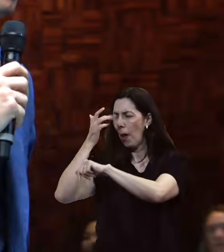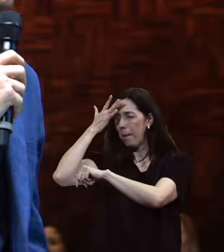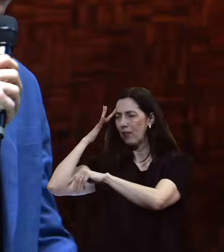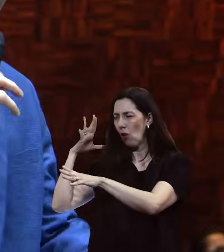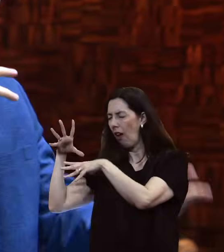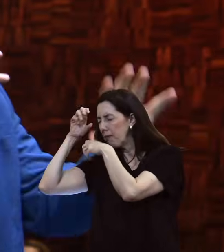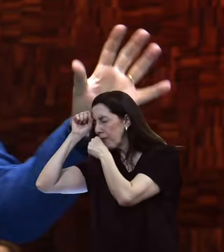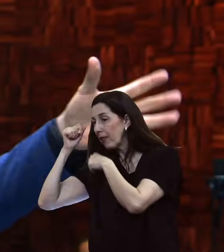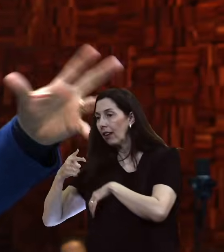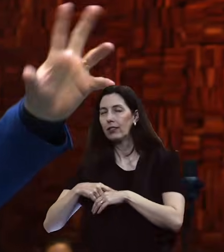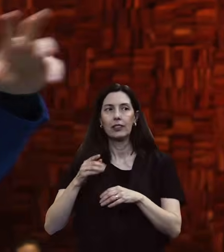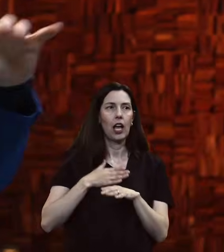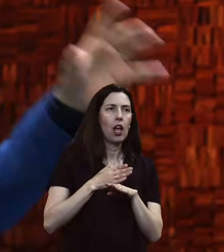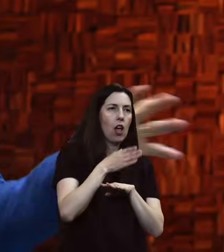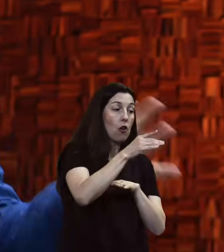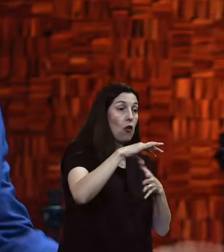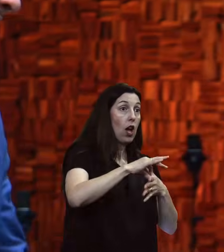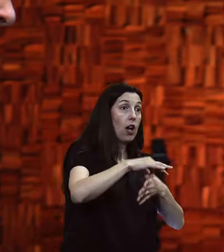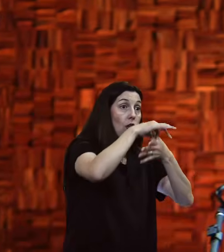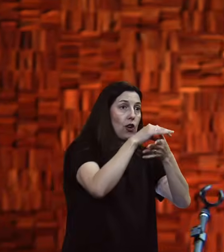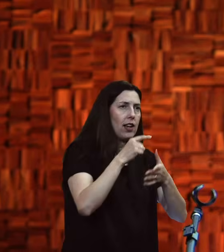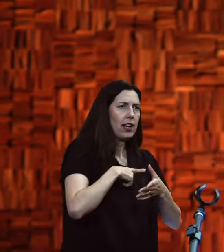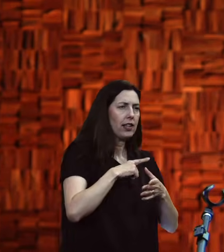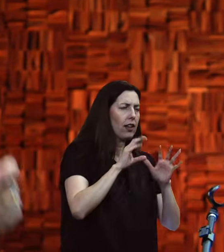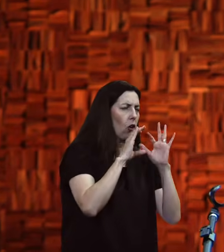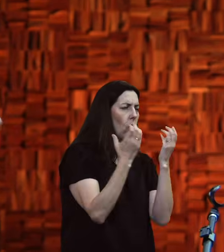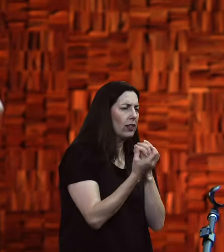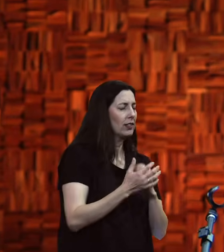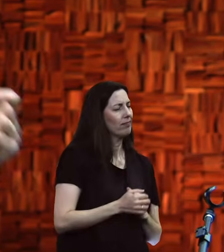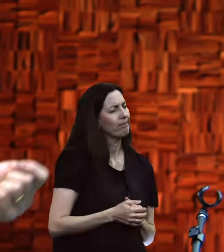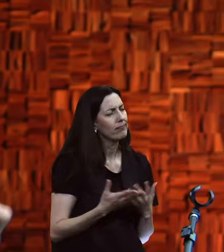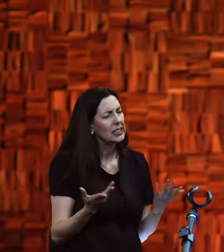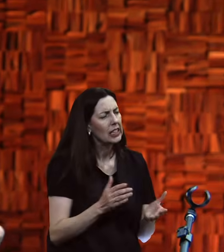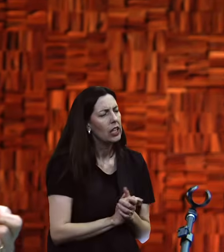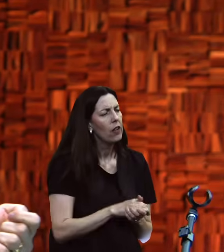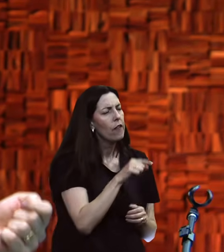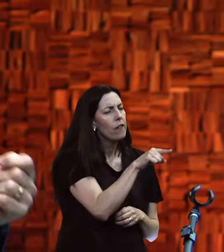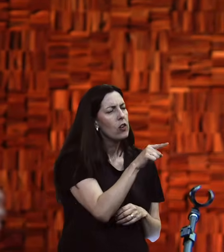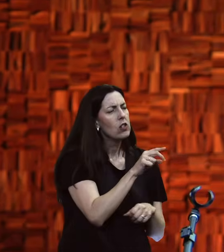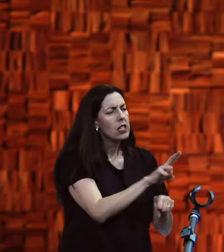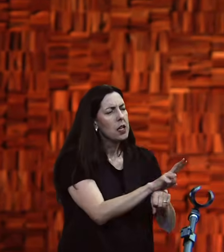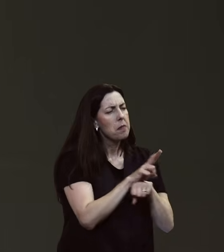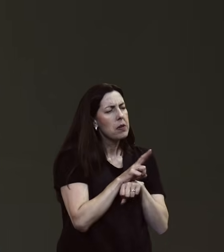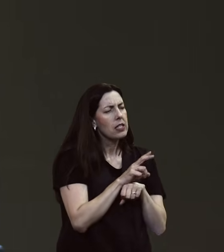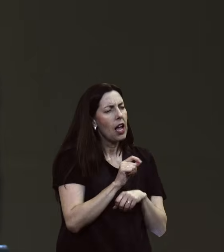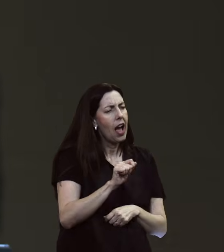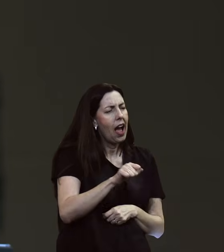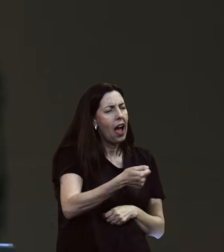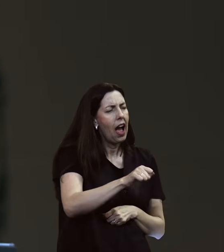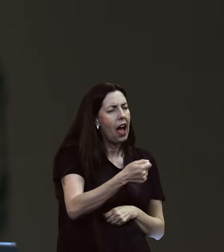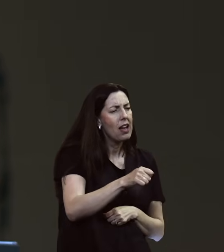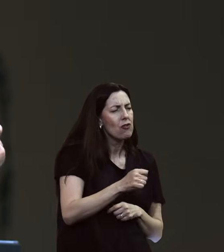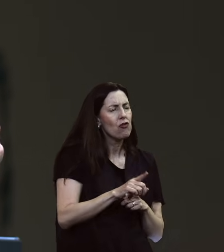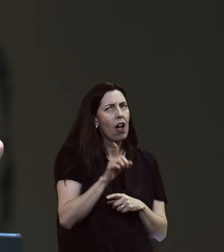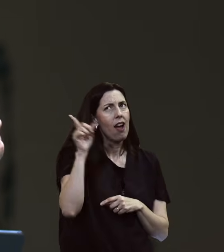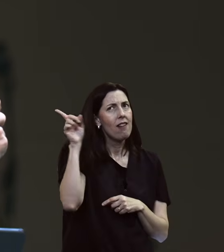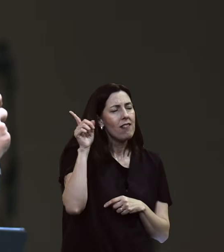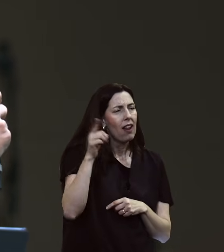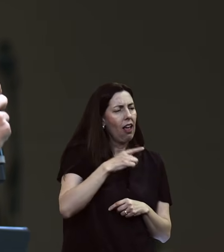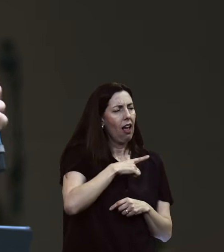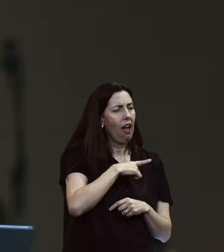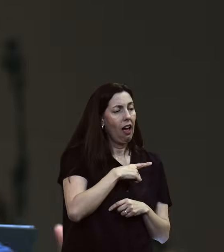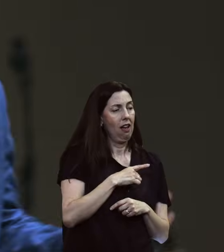pro líder que estava dirigindo o congresso, falei, você pode me emprestar a chave do auditório? Ele falou,